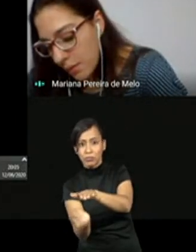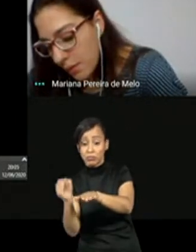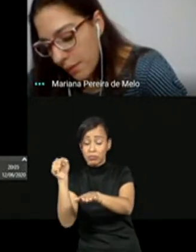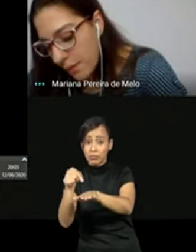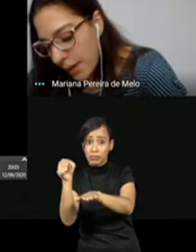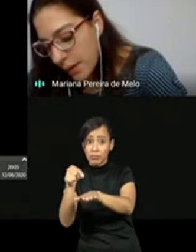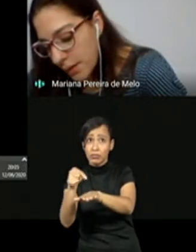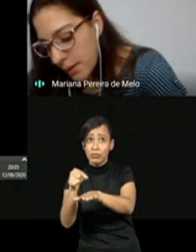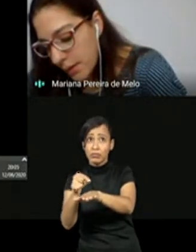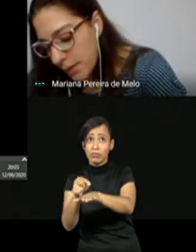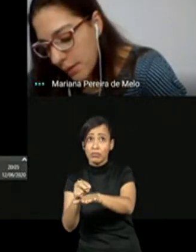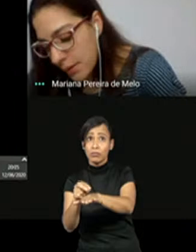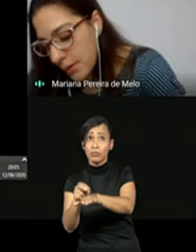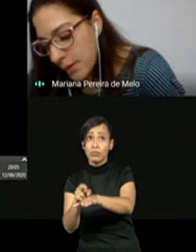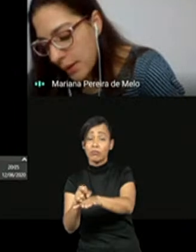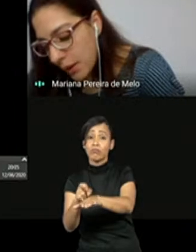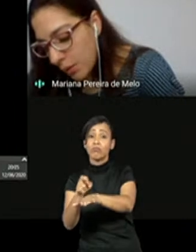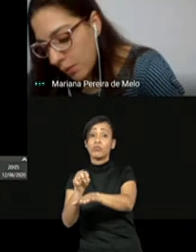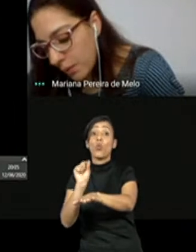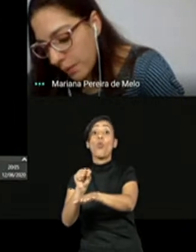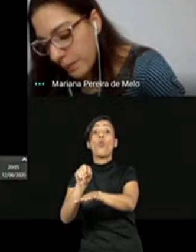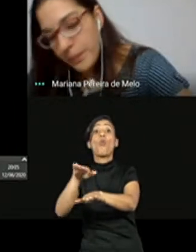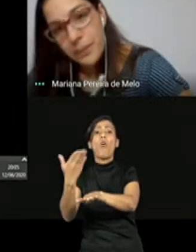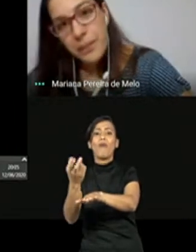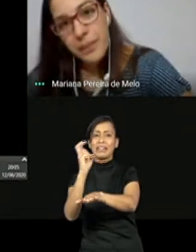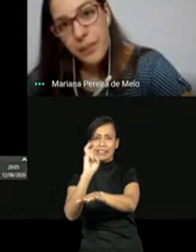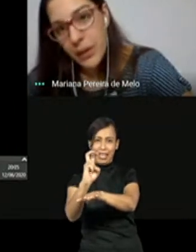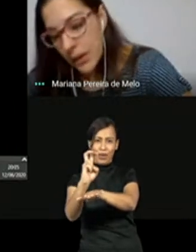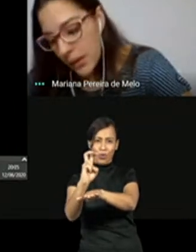deu face 5.